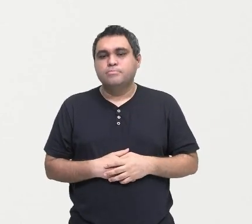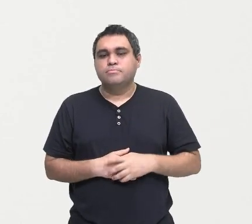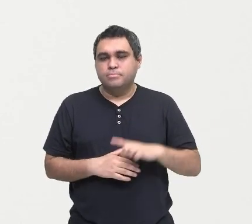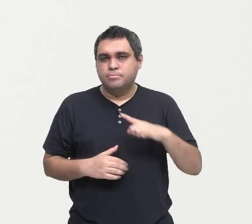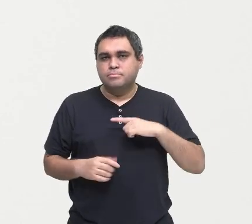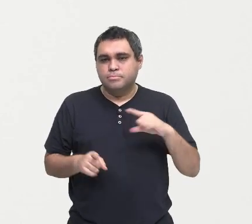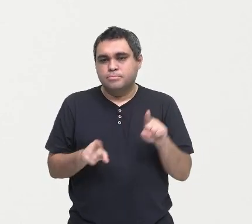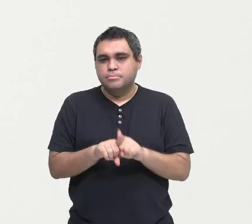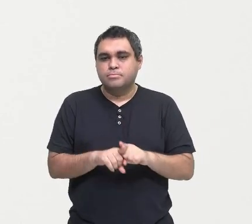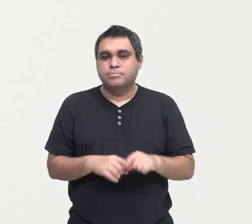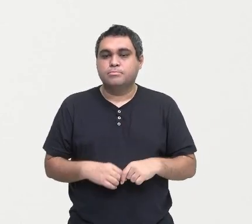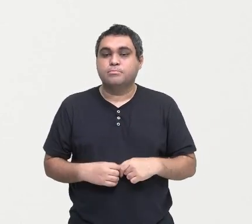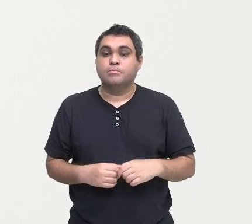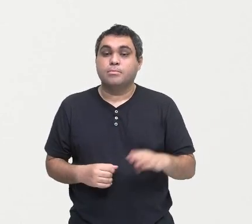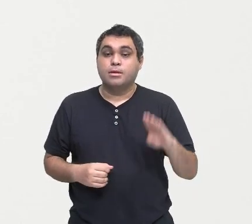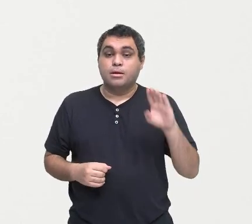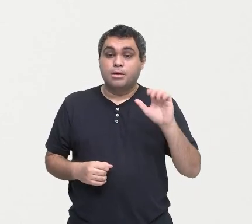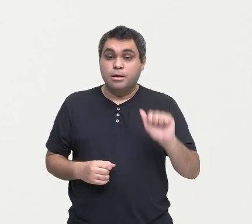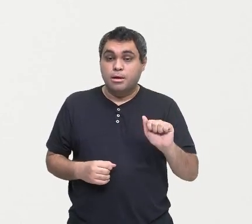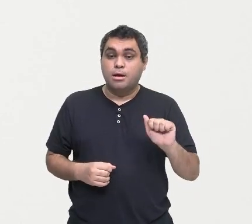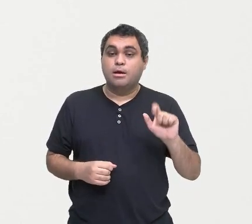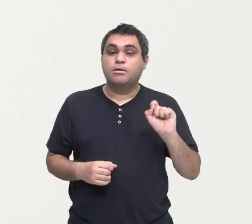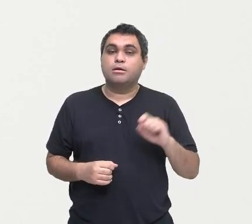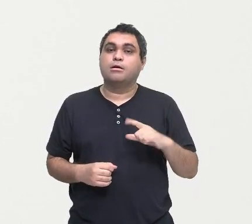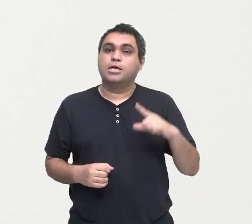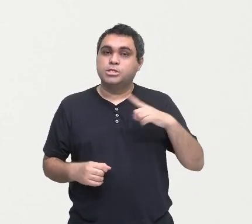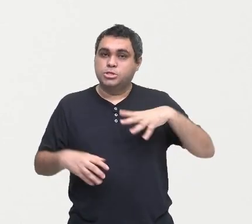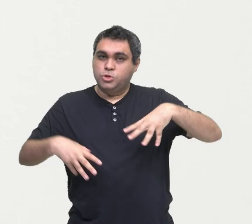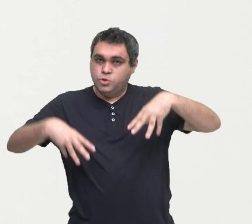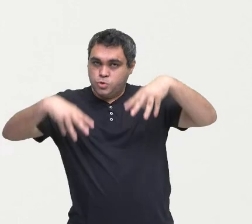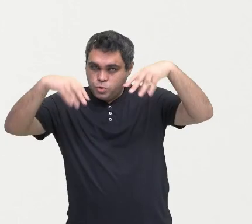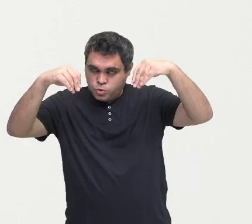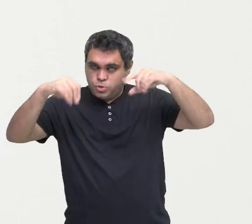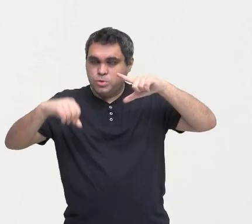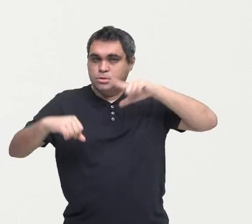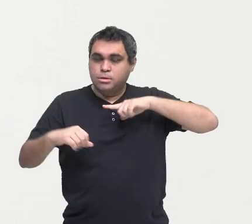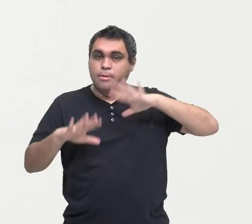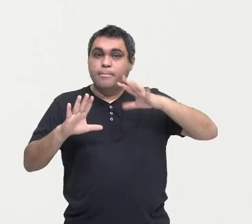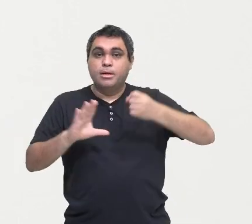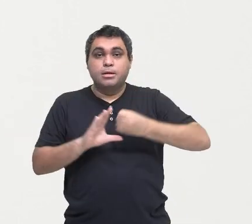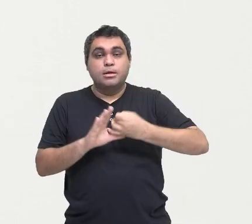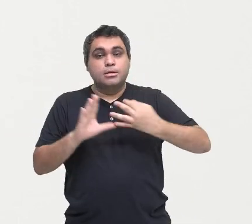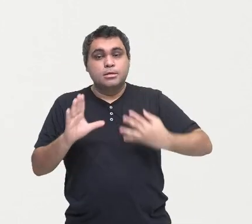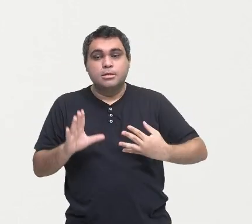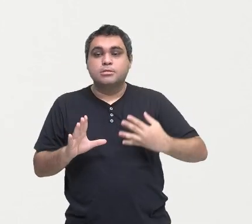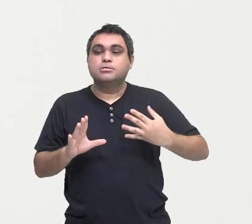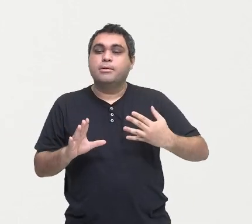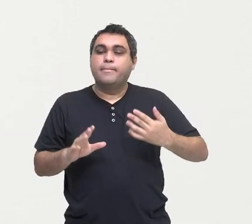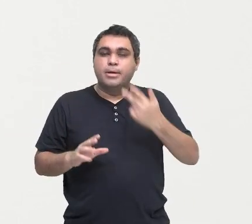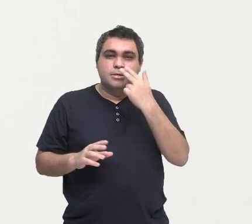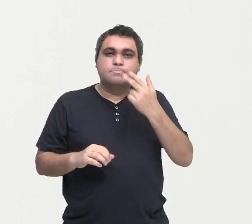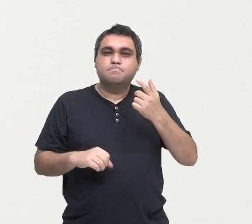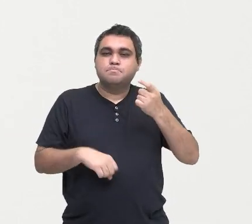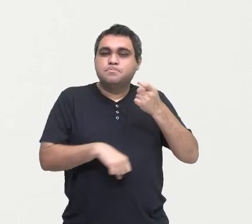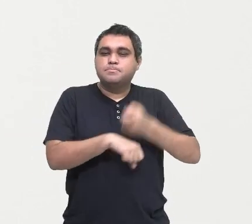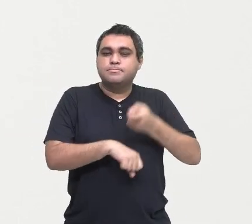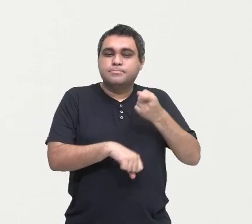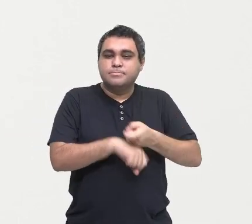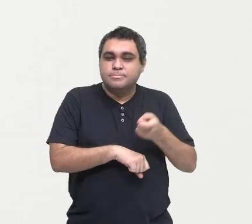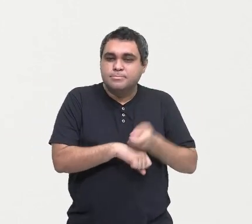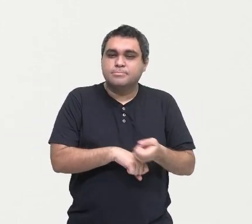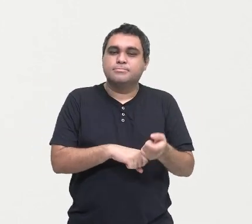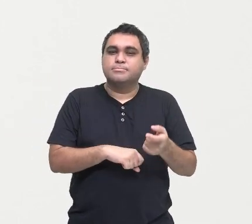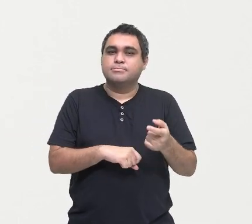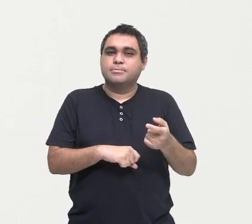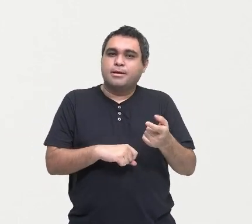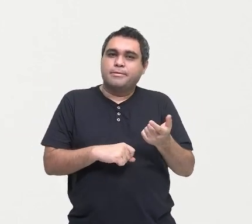Sim, embora servisse para o entretenimento da corte, era o teatro, seu teatro caracterizava-se por ser primitivo, rudimentar